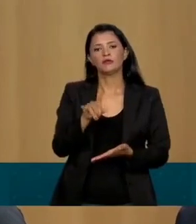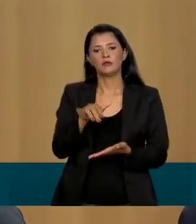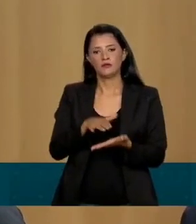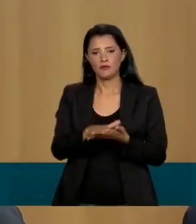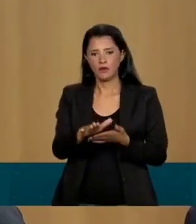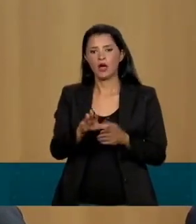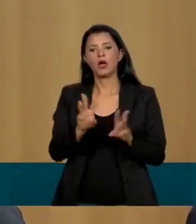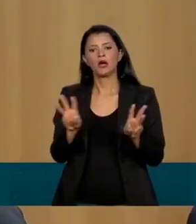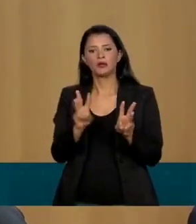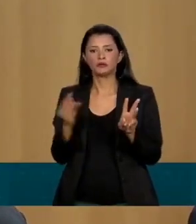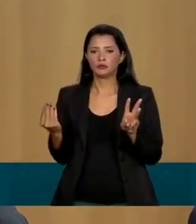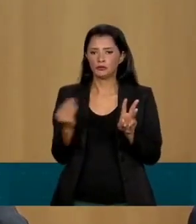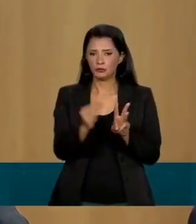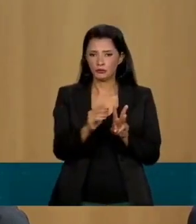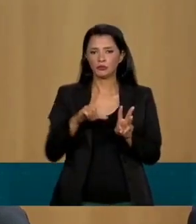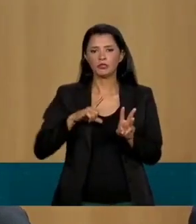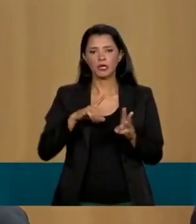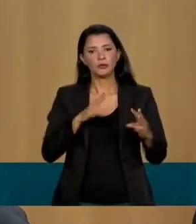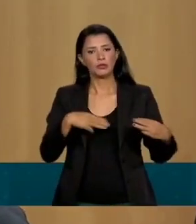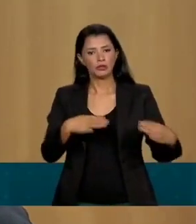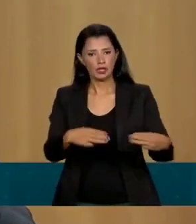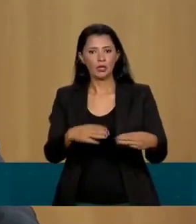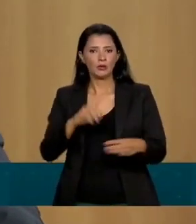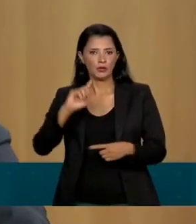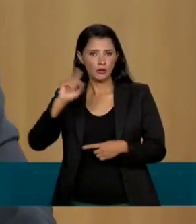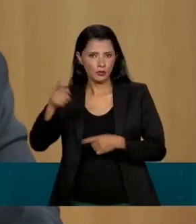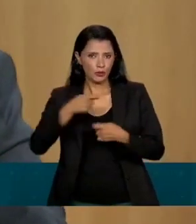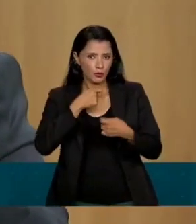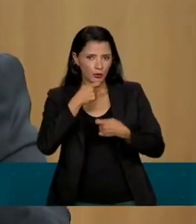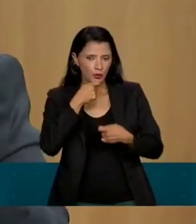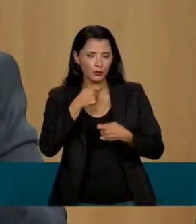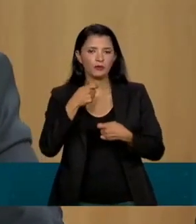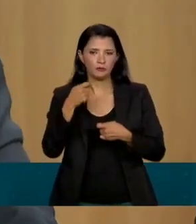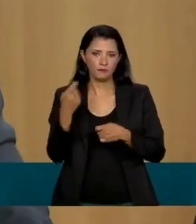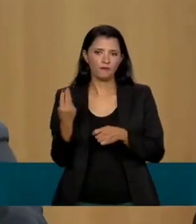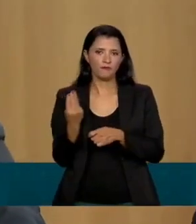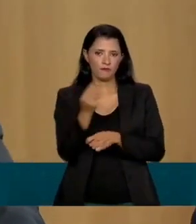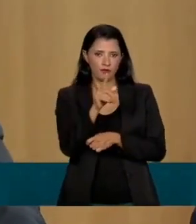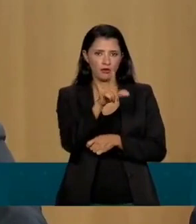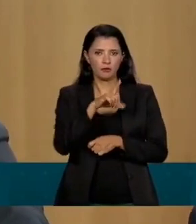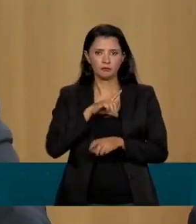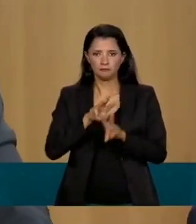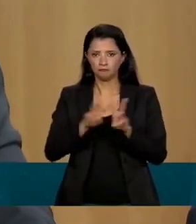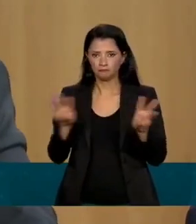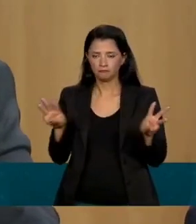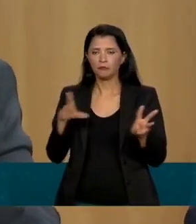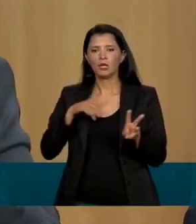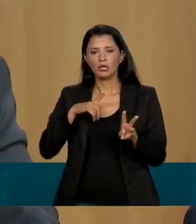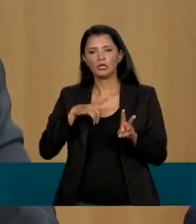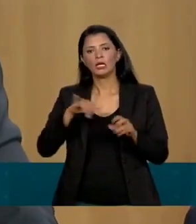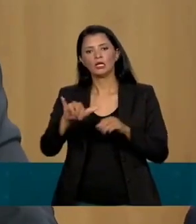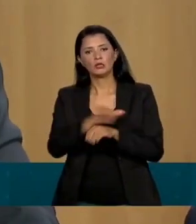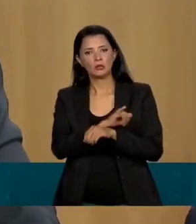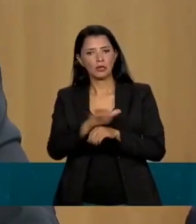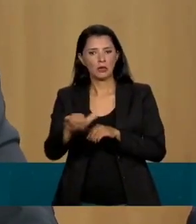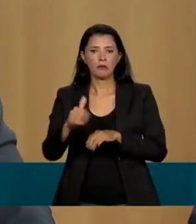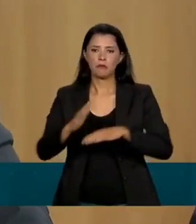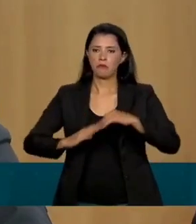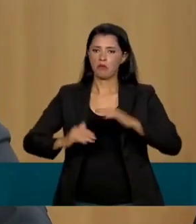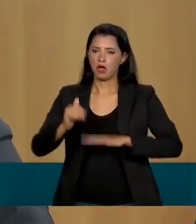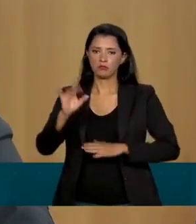no site do Ministério logo após essa coletiva, que traz medidas